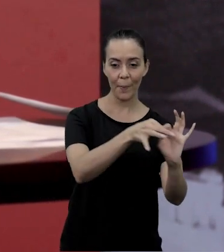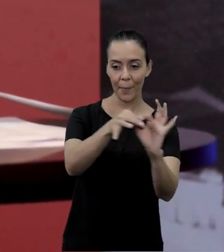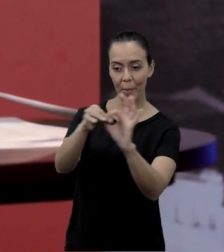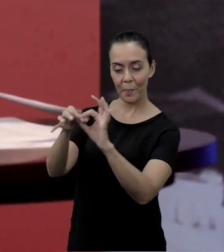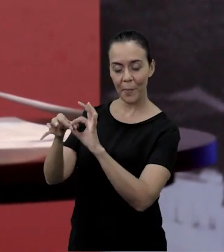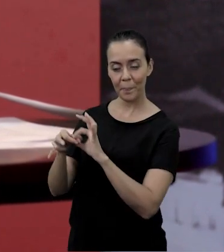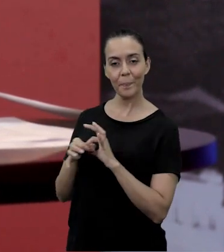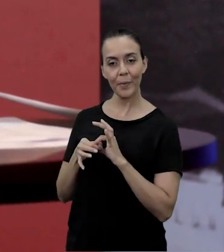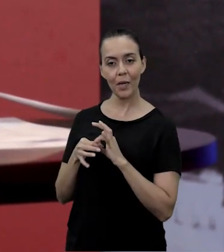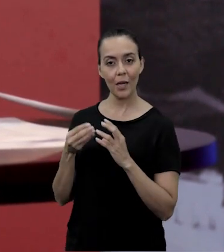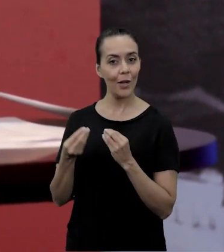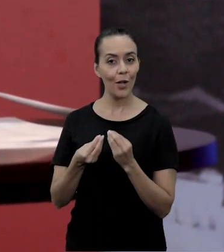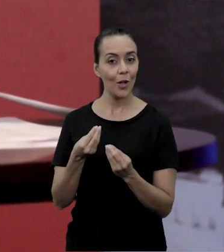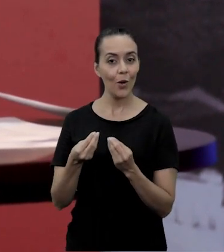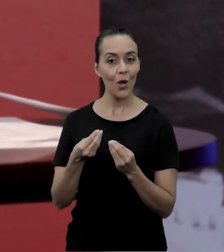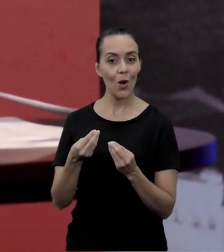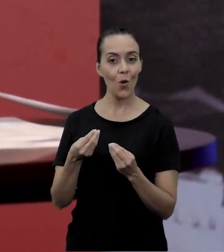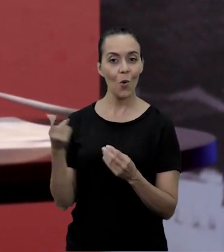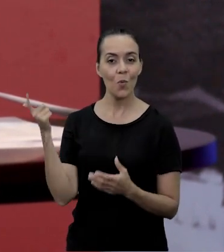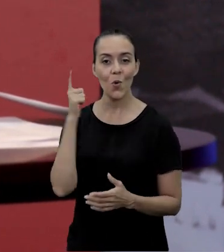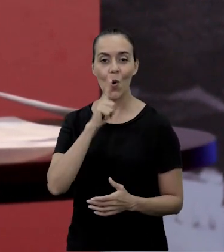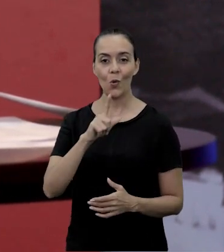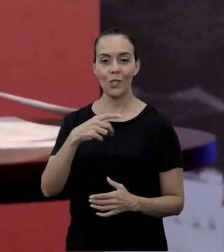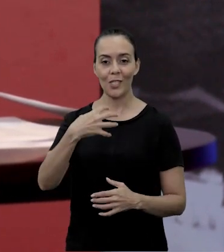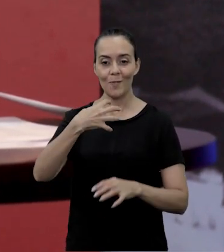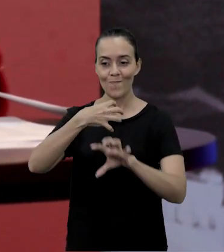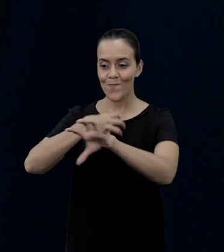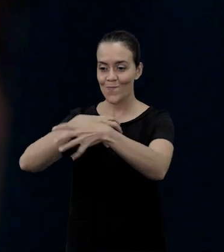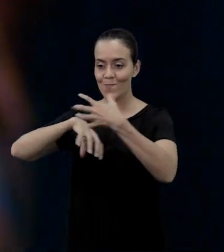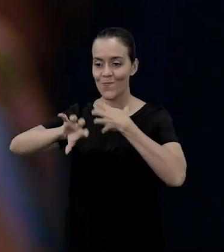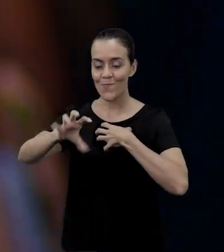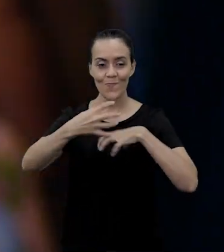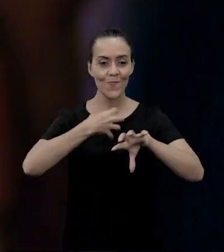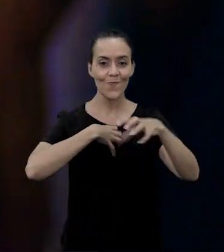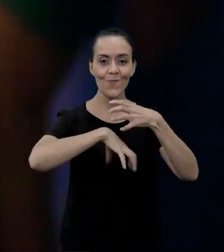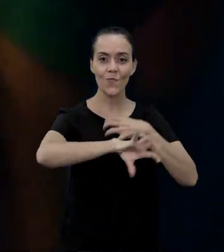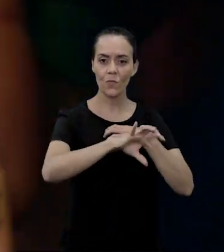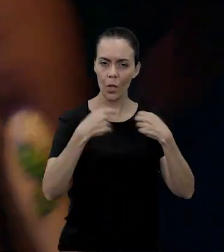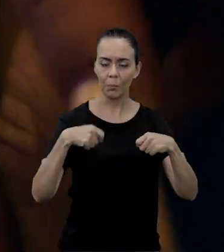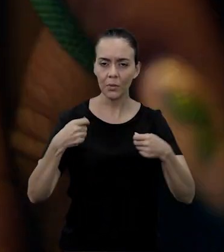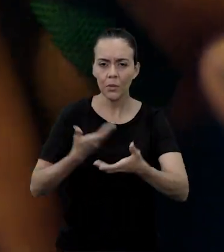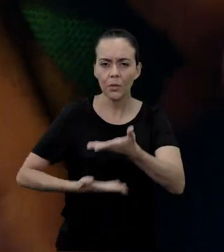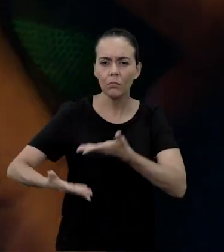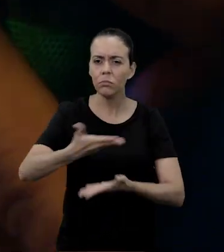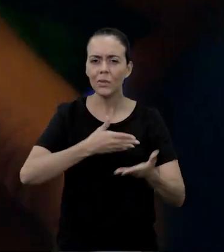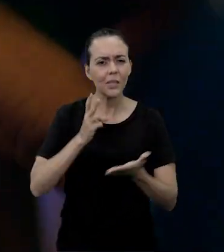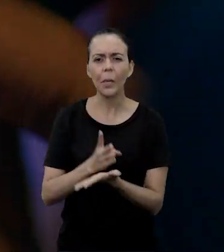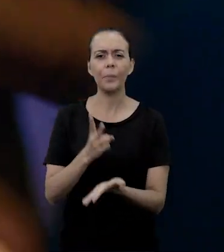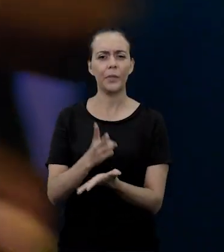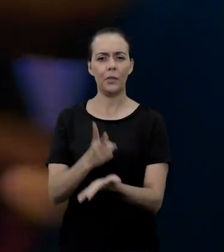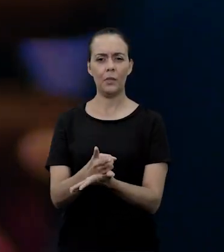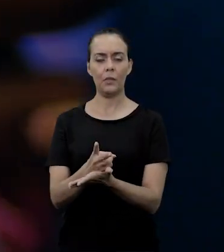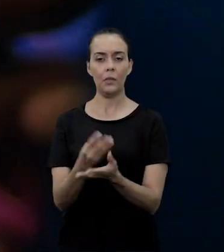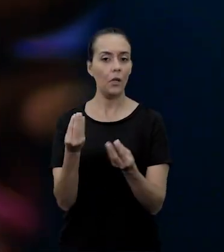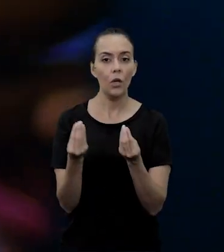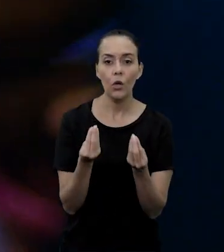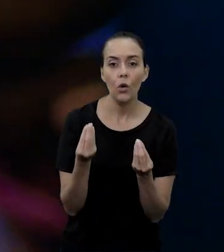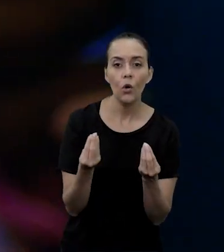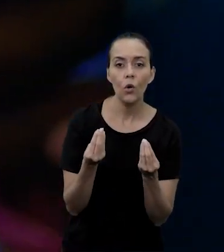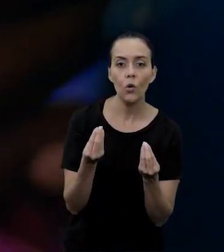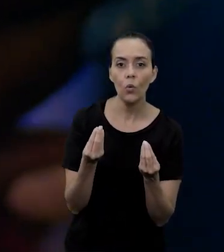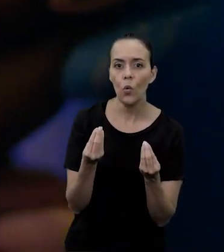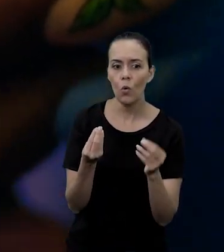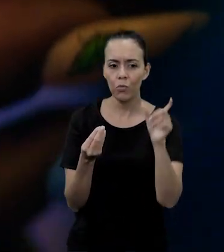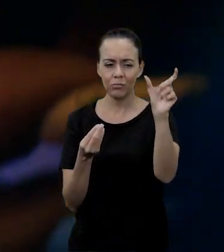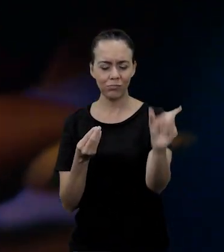sou atingida na minha humanização, todos nós somos, não tem saída. Como você vai lutar sem saber quem